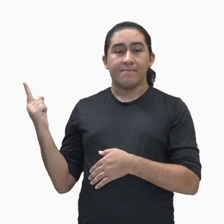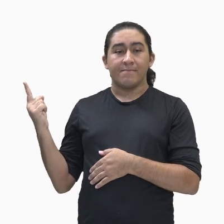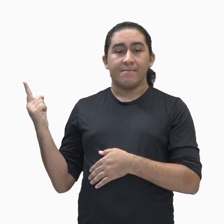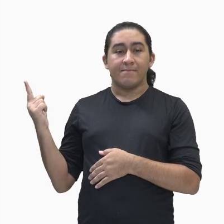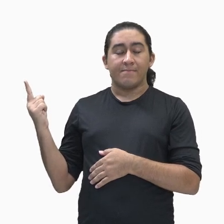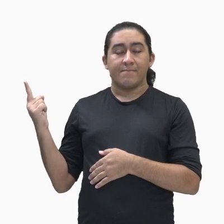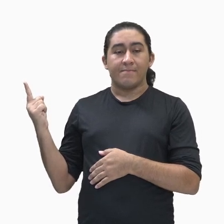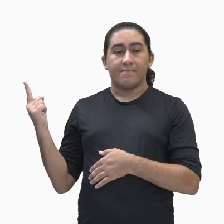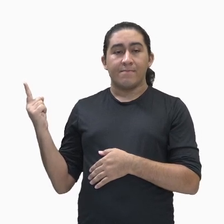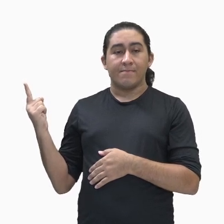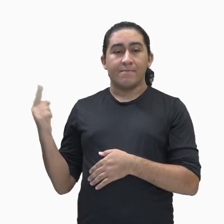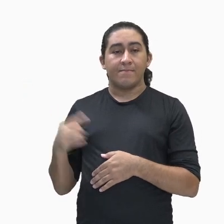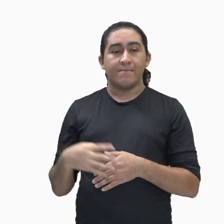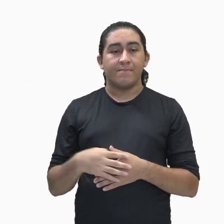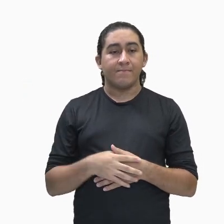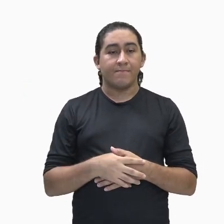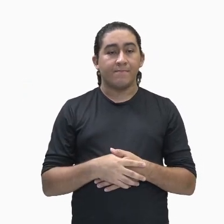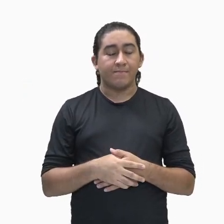goddaughter,